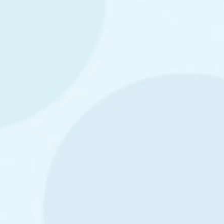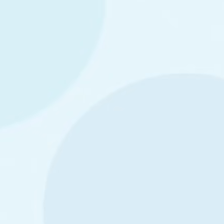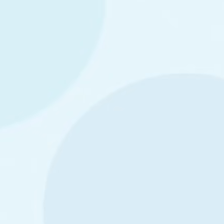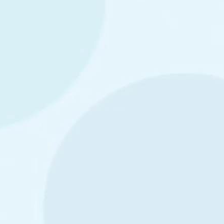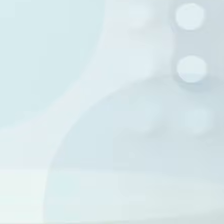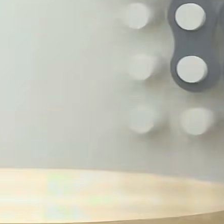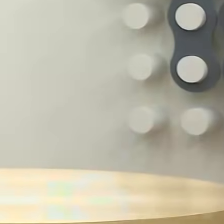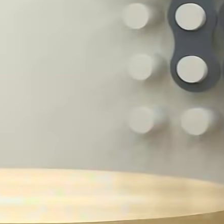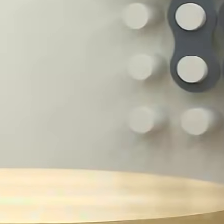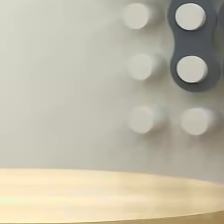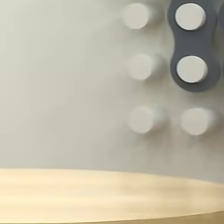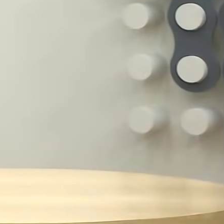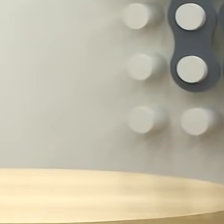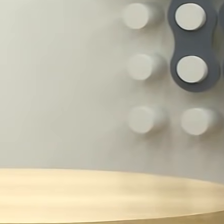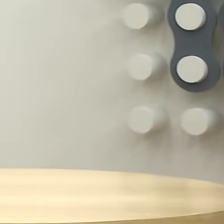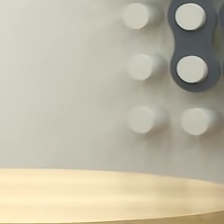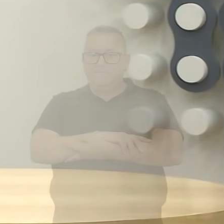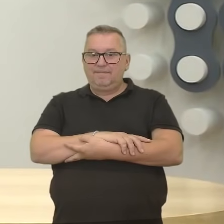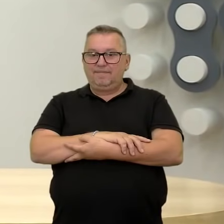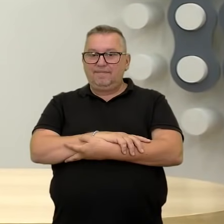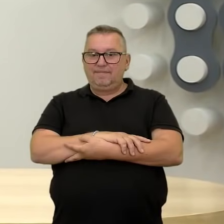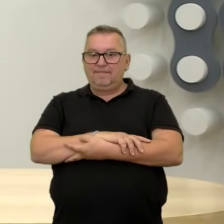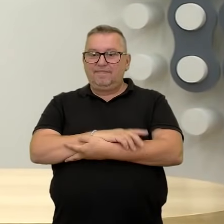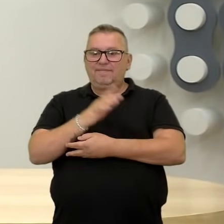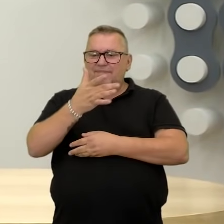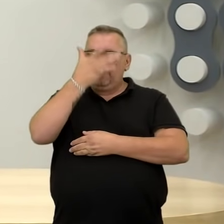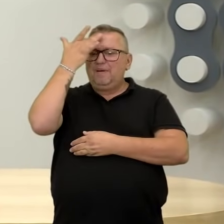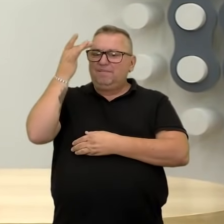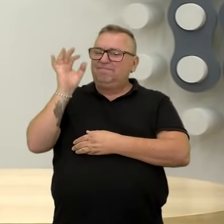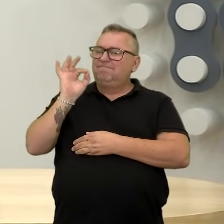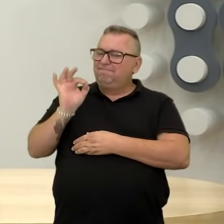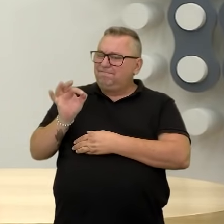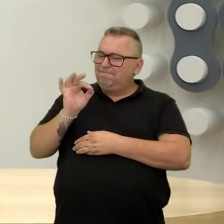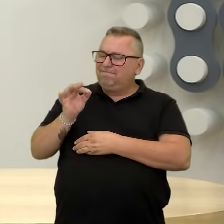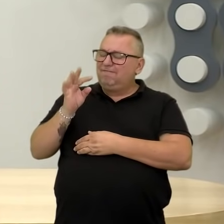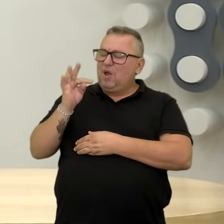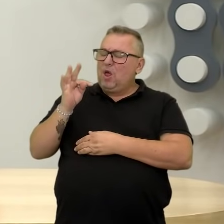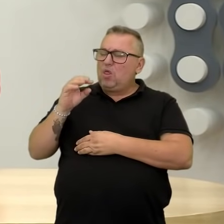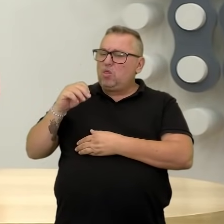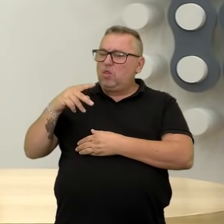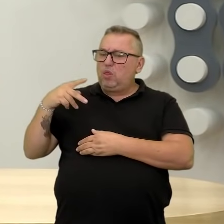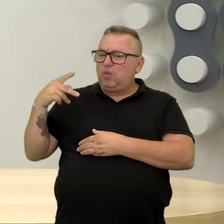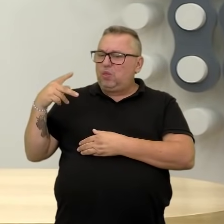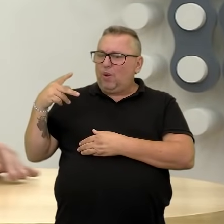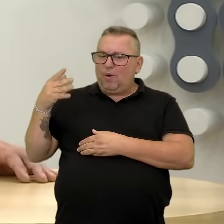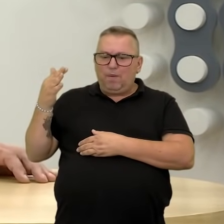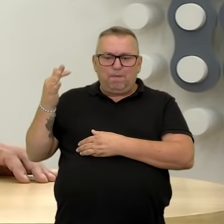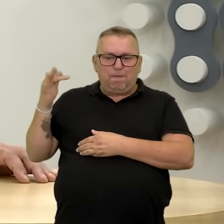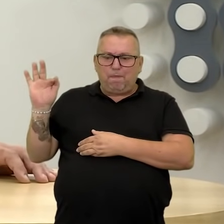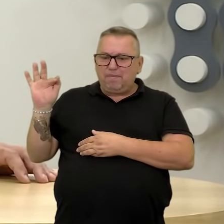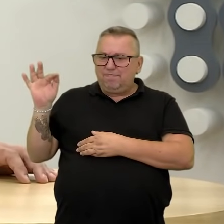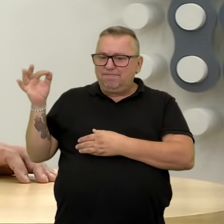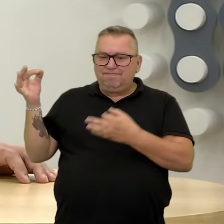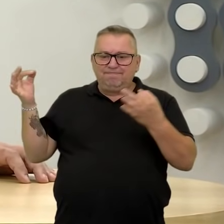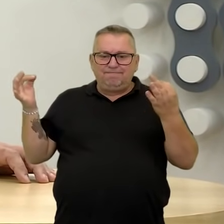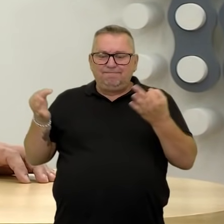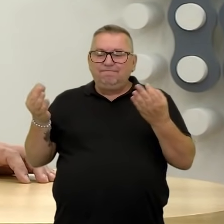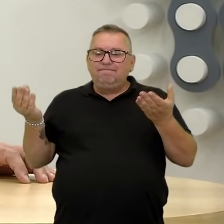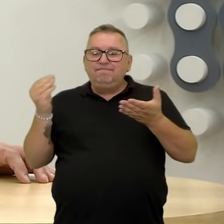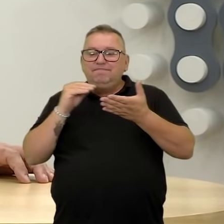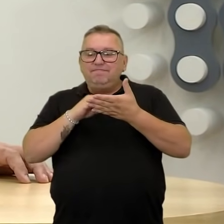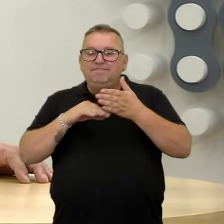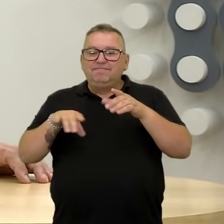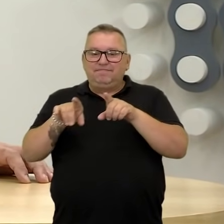E aí e olha mas esse pessoal tá bom danado de já sacaram rapidinho que isso tem a ver com efeito estufa foi